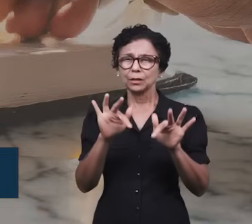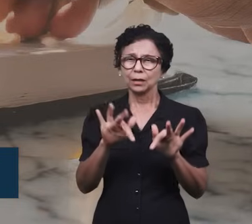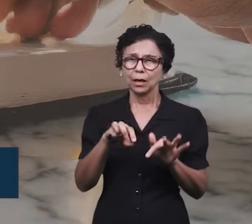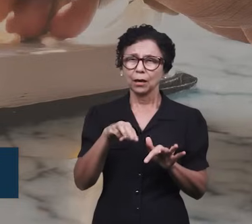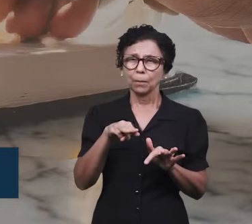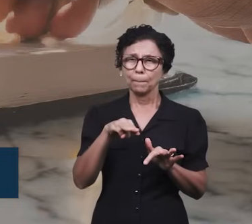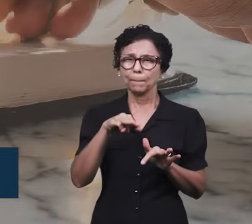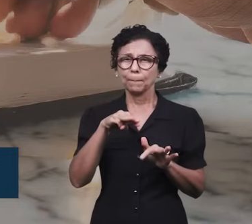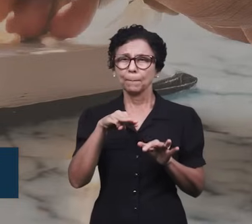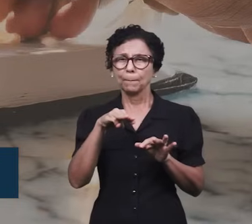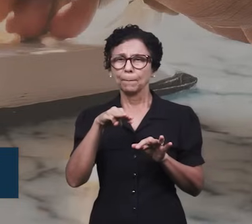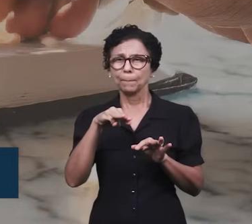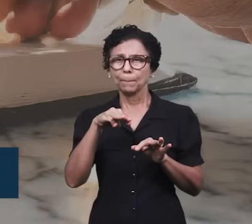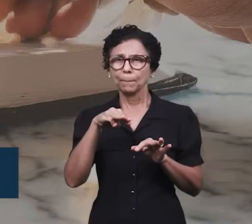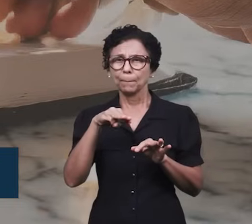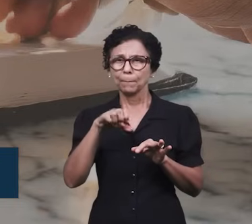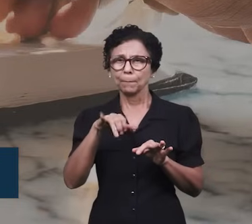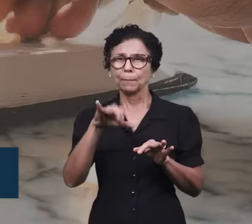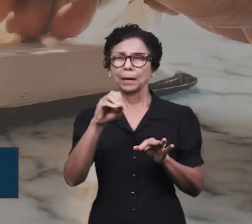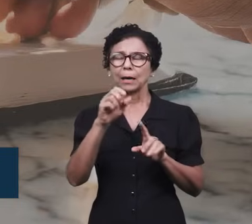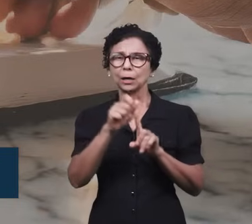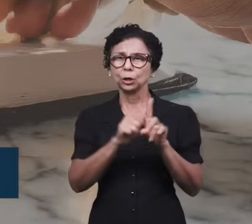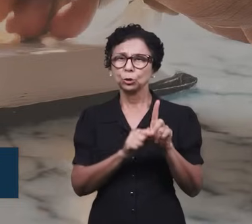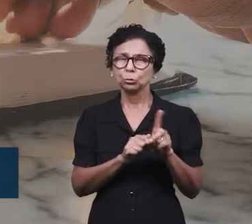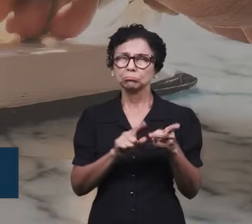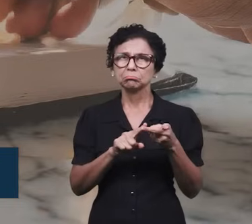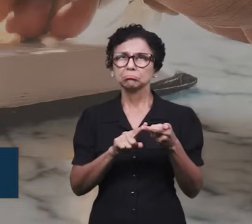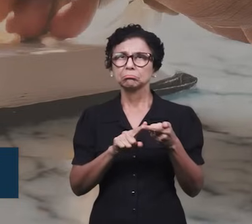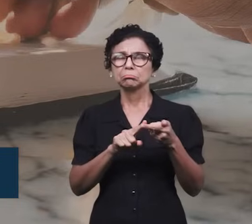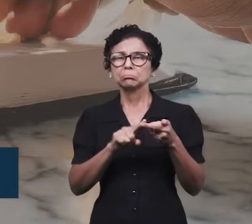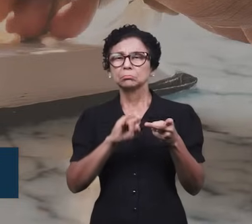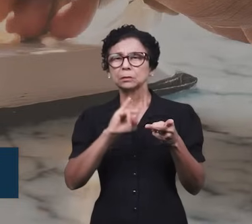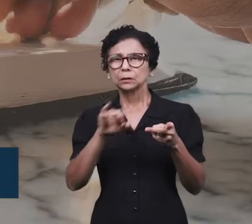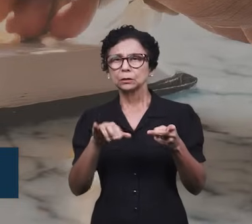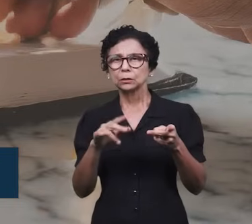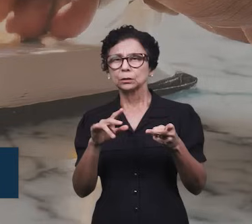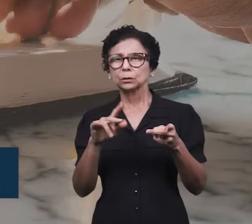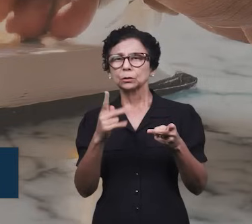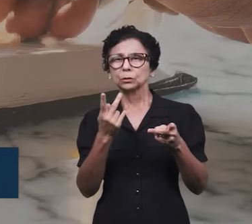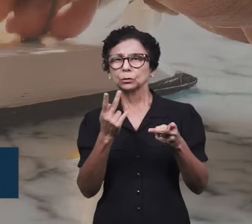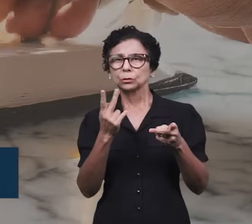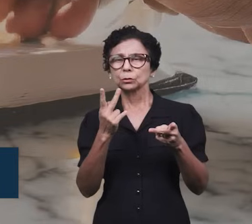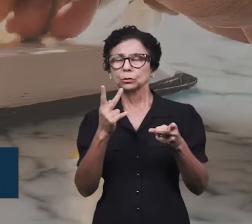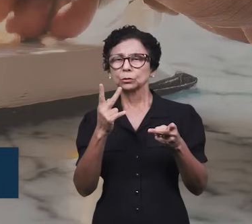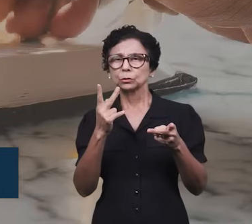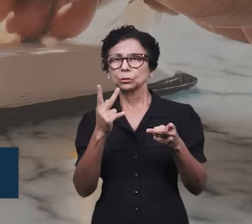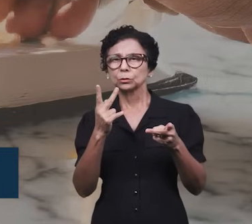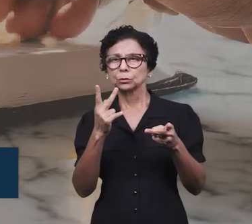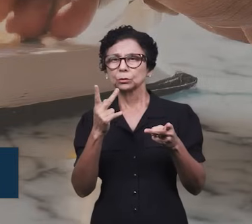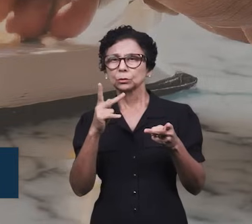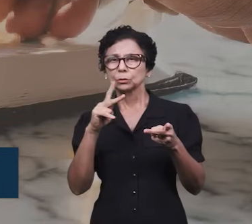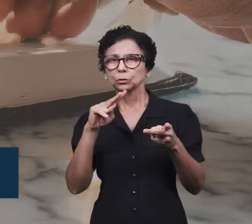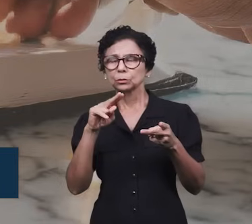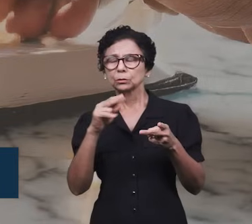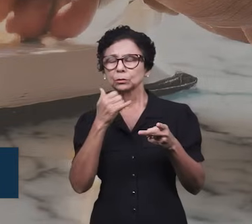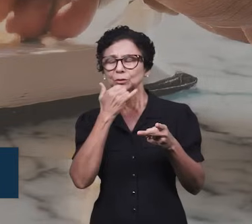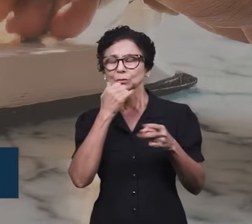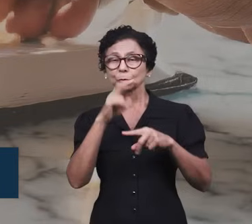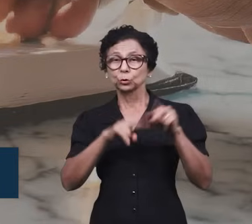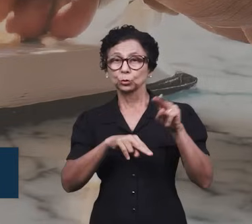de setembro, outubro, antes das chuvas começarem em novembro. Então essa é a periodicidade, a do